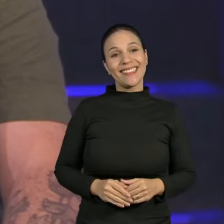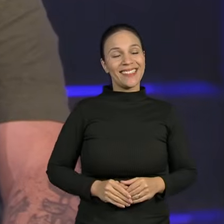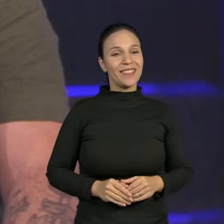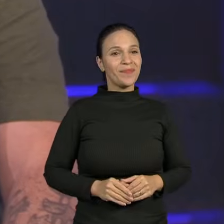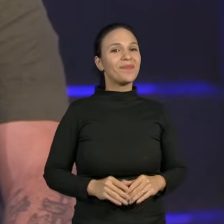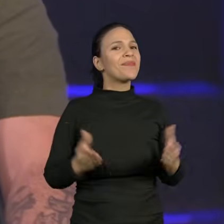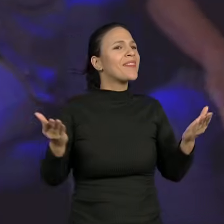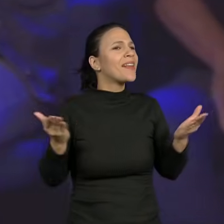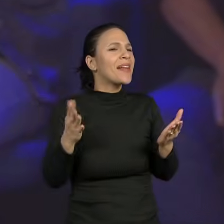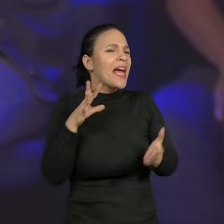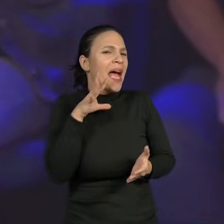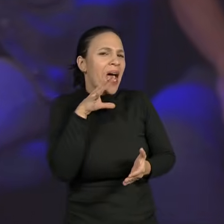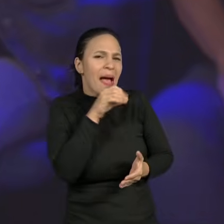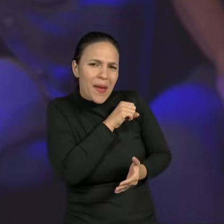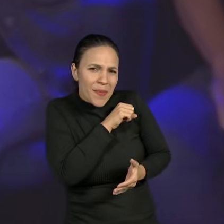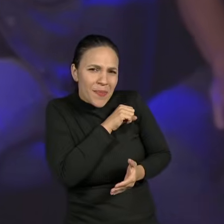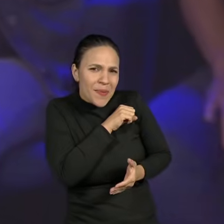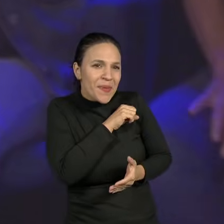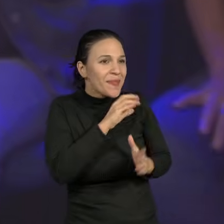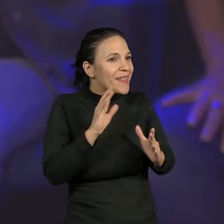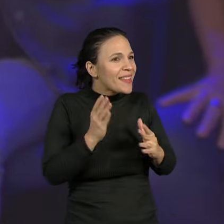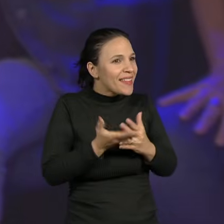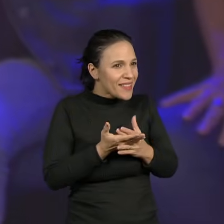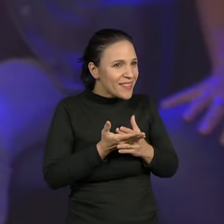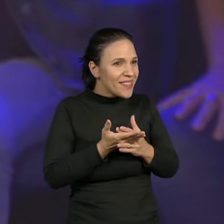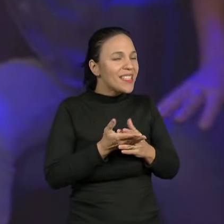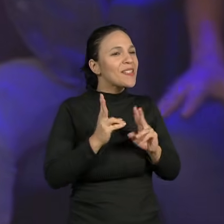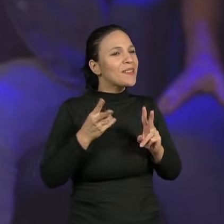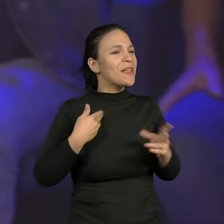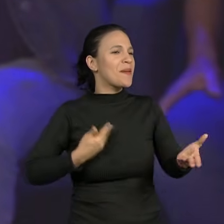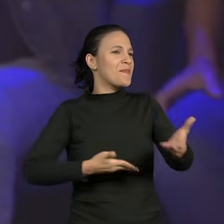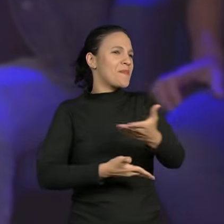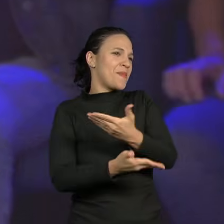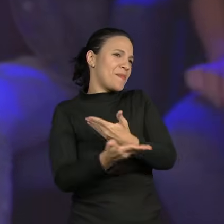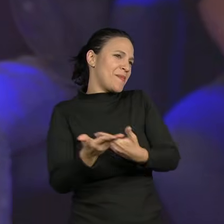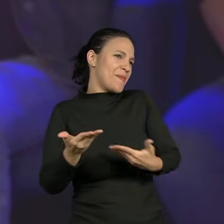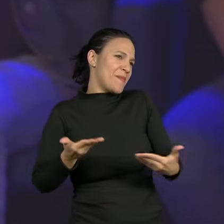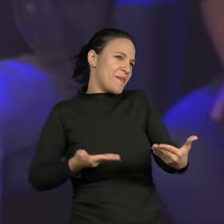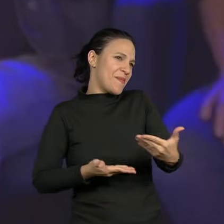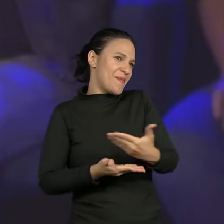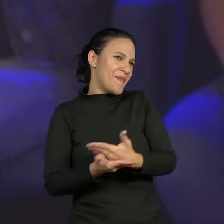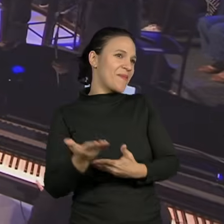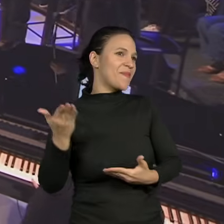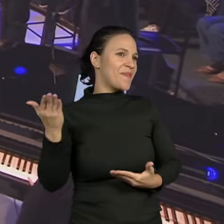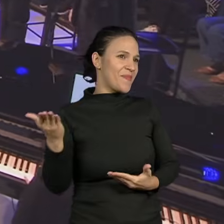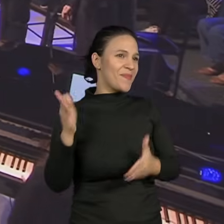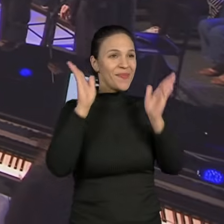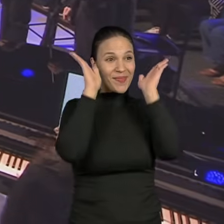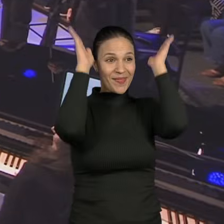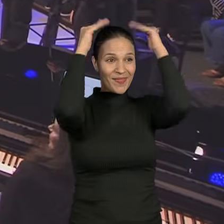gente vai para um rápido intervalo e volta nesse bate-papo aqui, Mundo Bita.